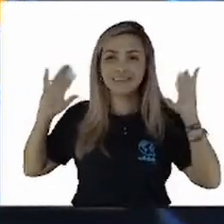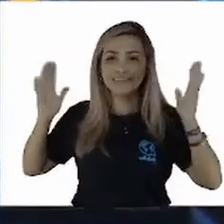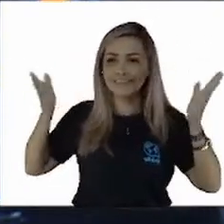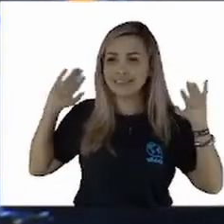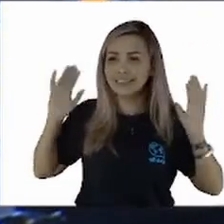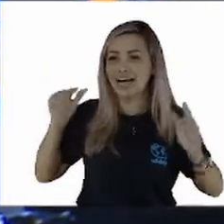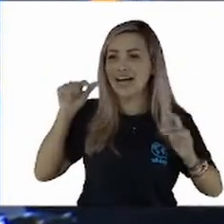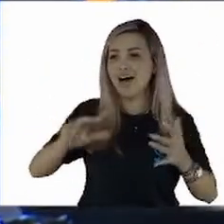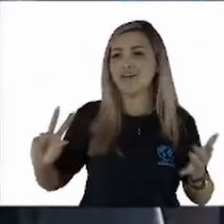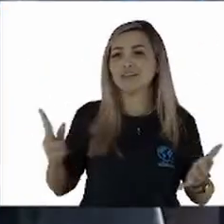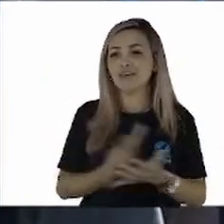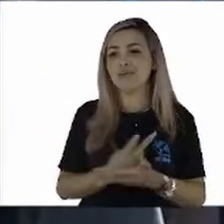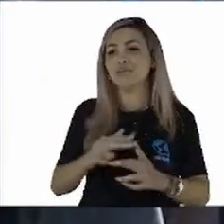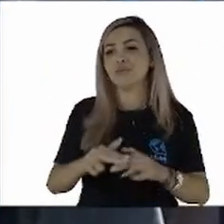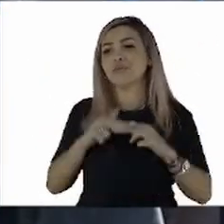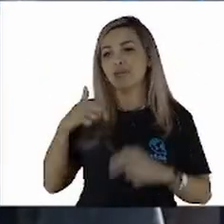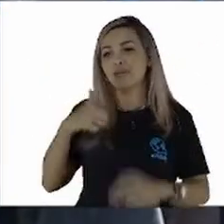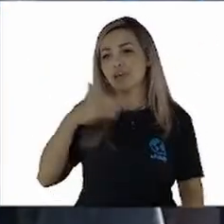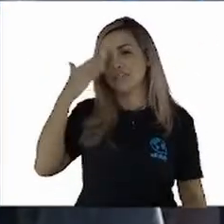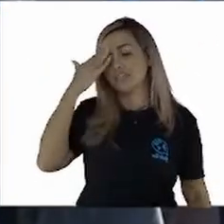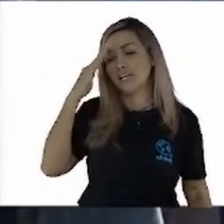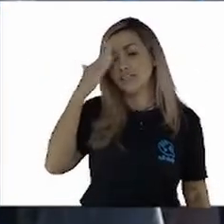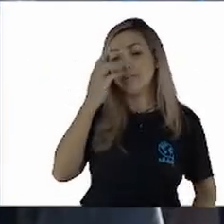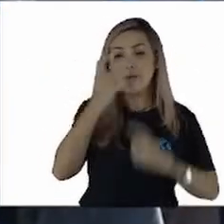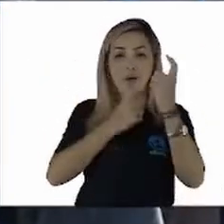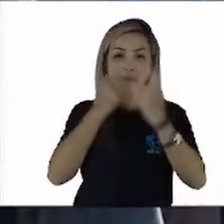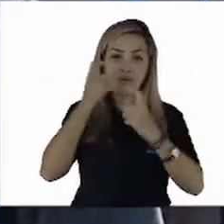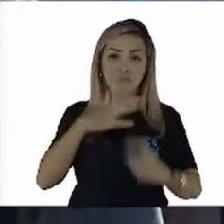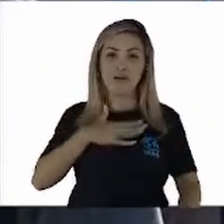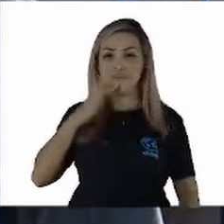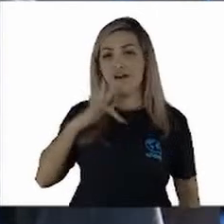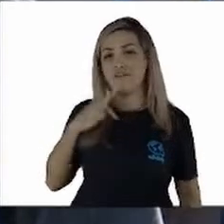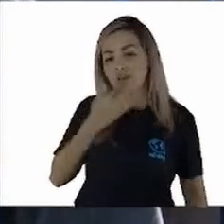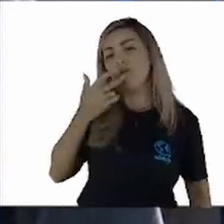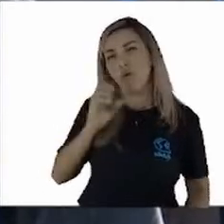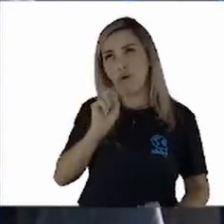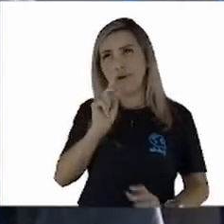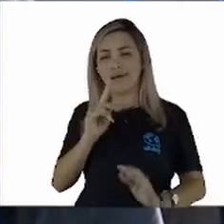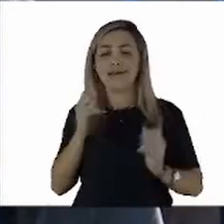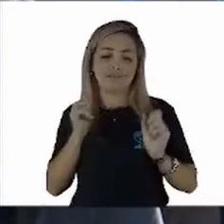foi exatamente por isso que eu entendi a preocupação dos meus pais. Claro, tá,